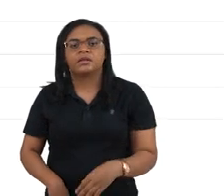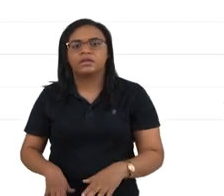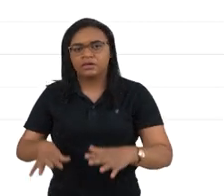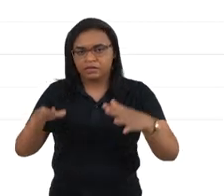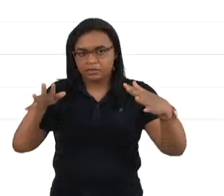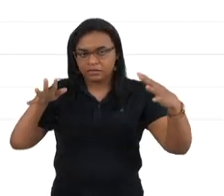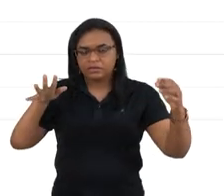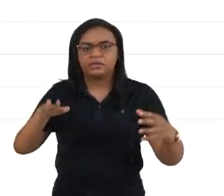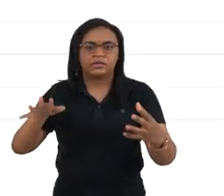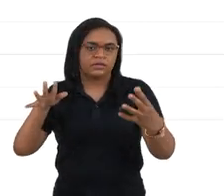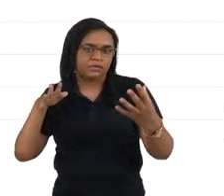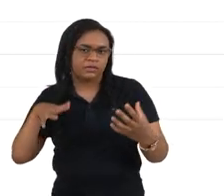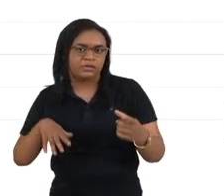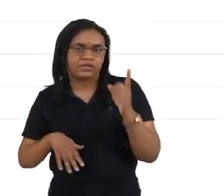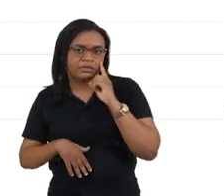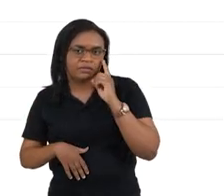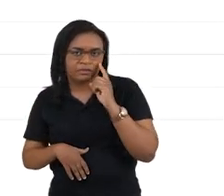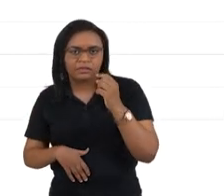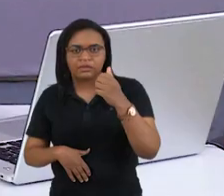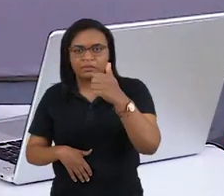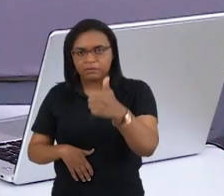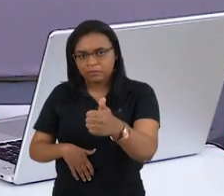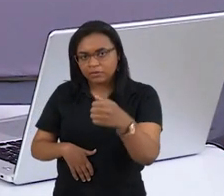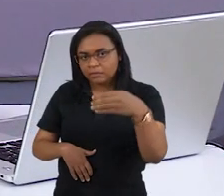uma quarta, você faz essa relação.